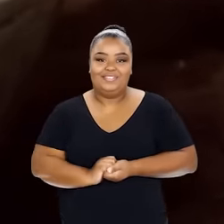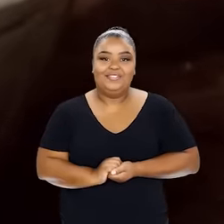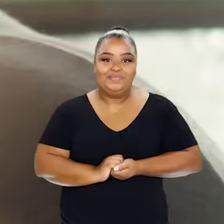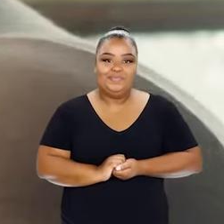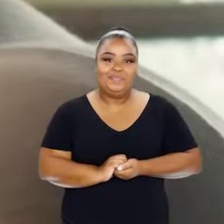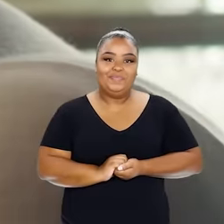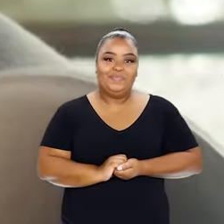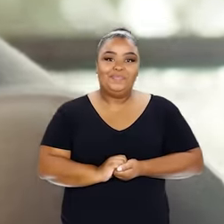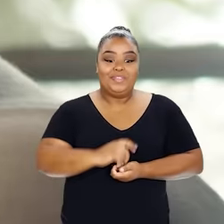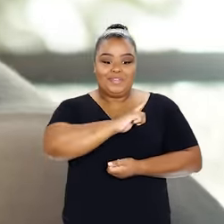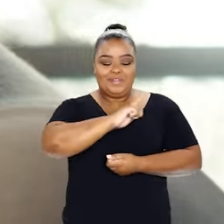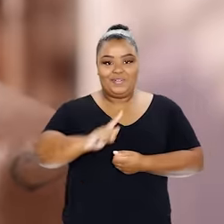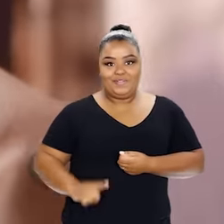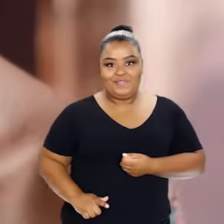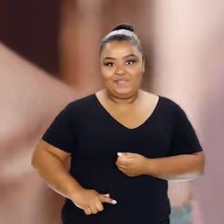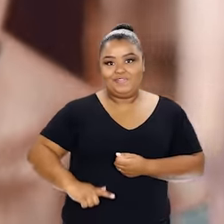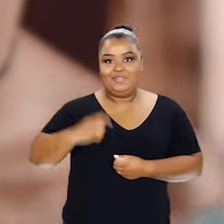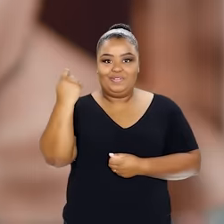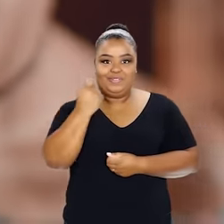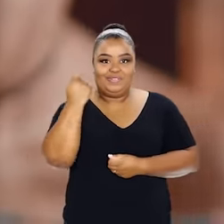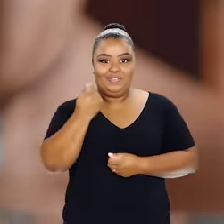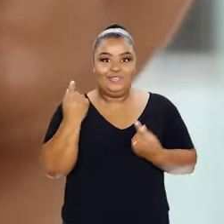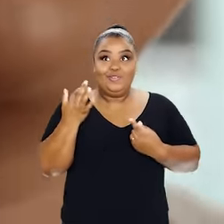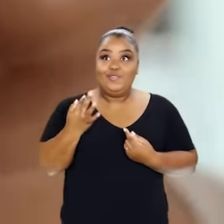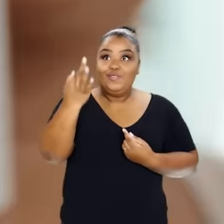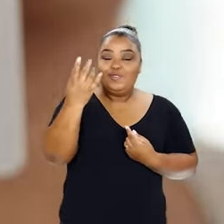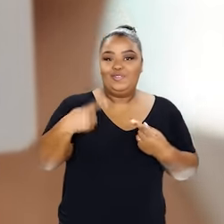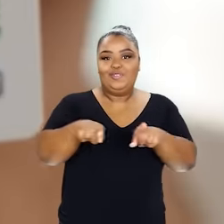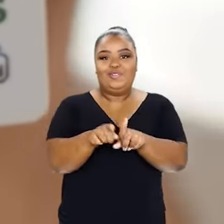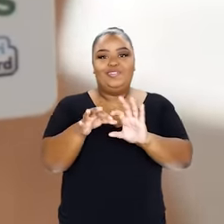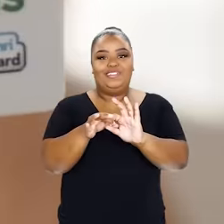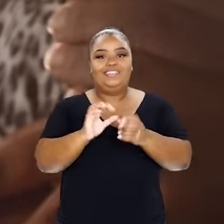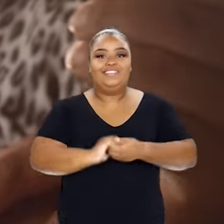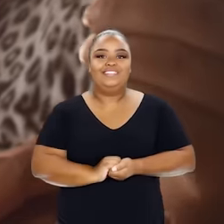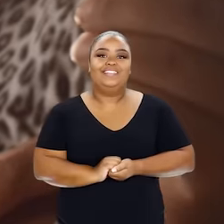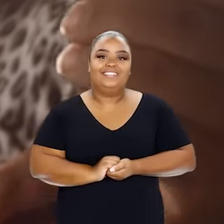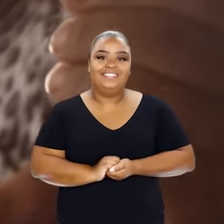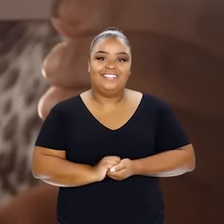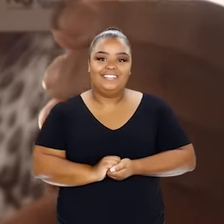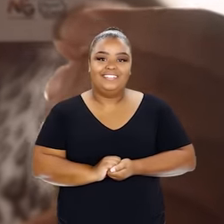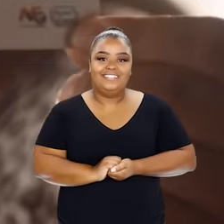devolveicms.rs.gov.br. Governo do Rio Grande do Sul. O futuro nos une.